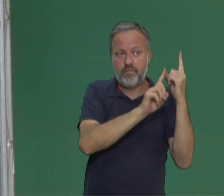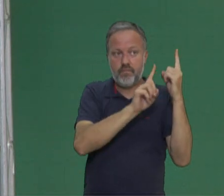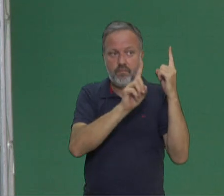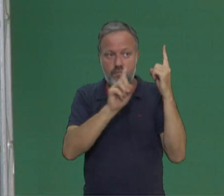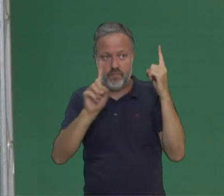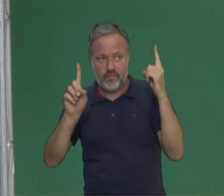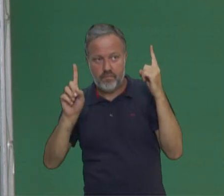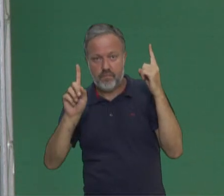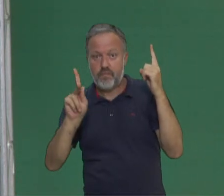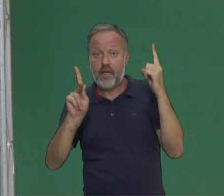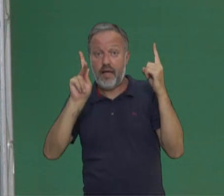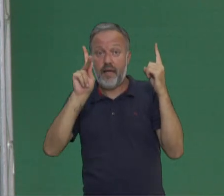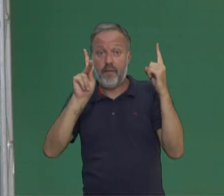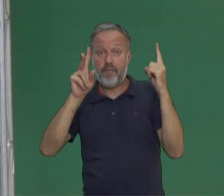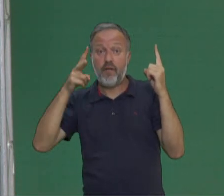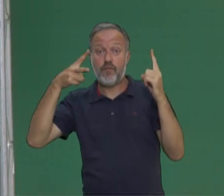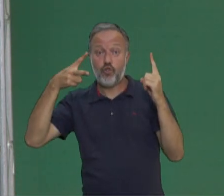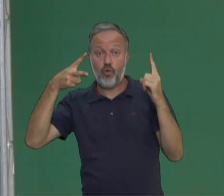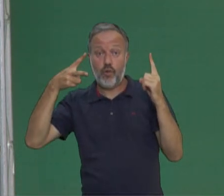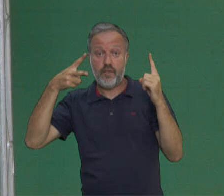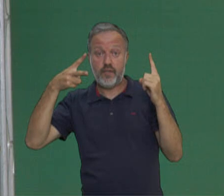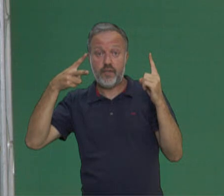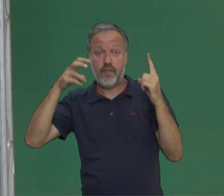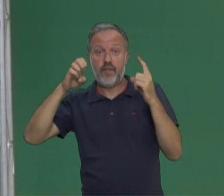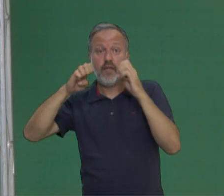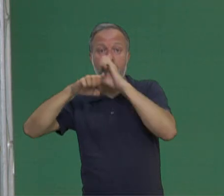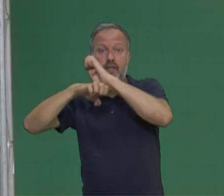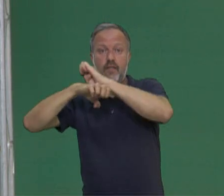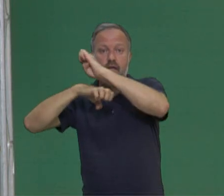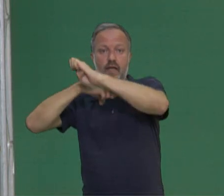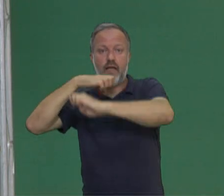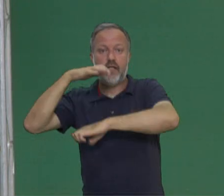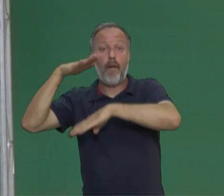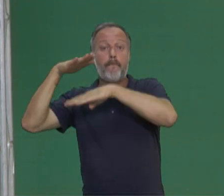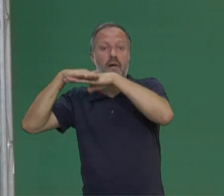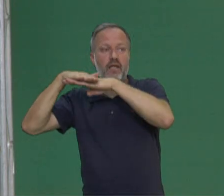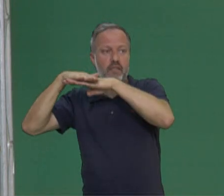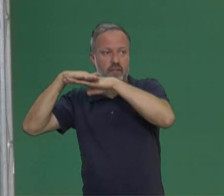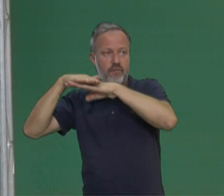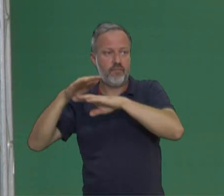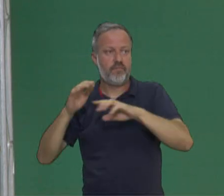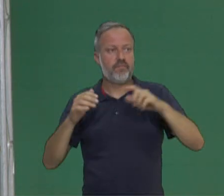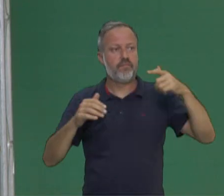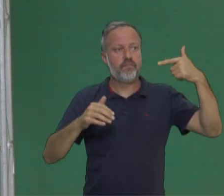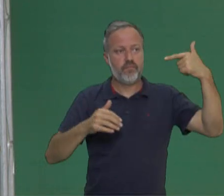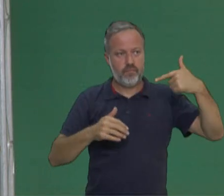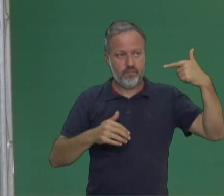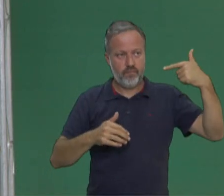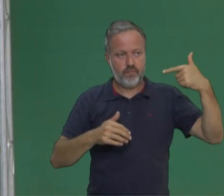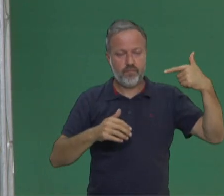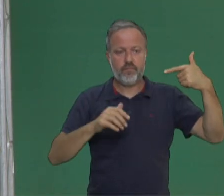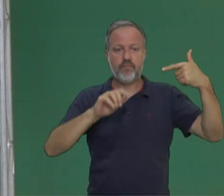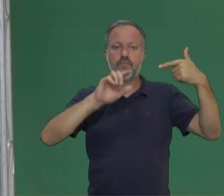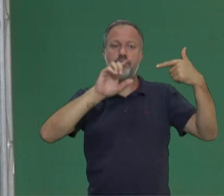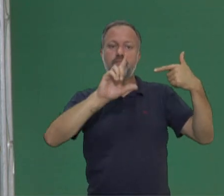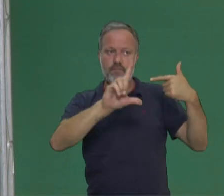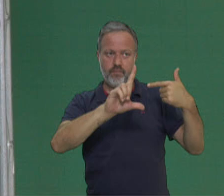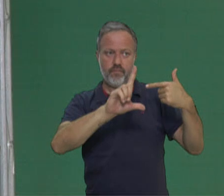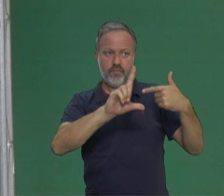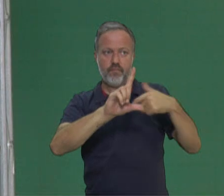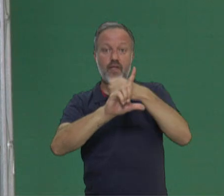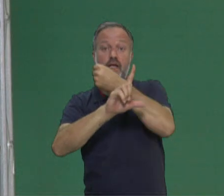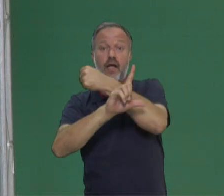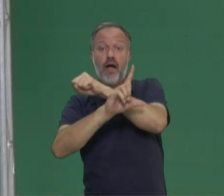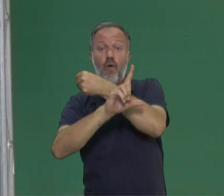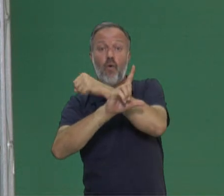2 elétrons, que é o máximo para essa camada. No nível 2, camada L, cabem 8 elétrons. Quem tem 8 elétrons